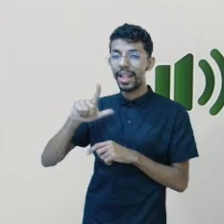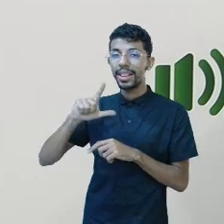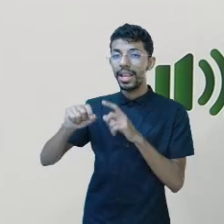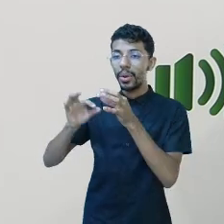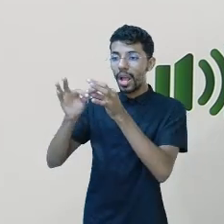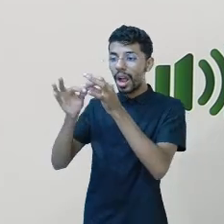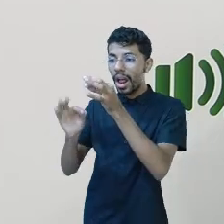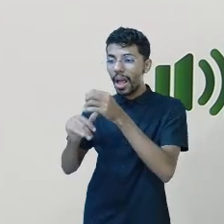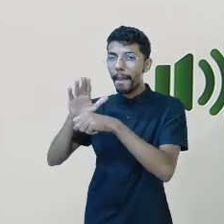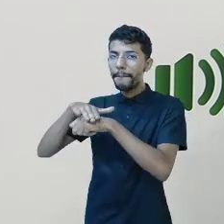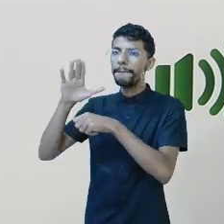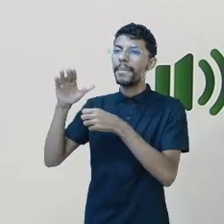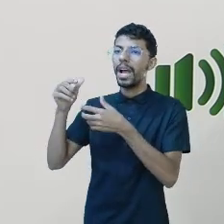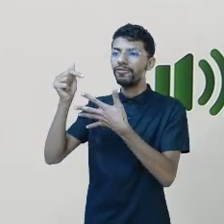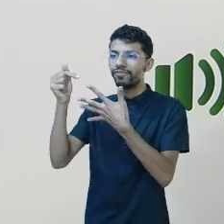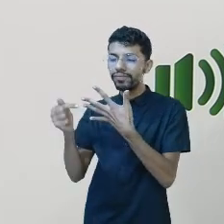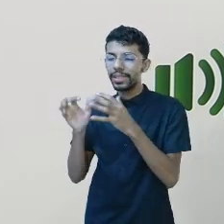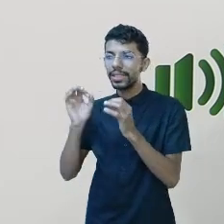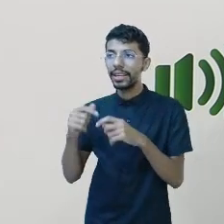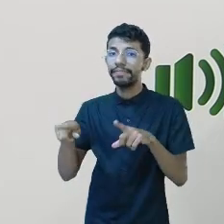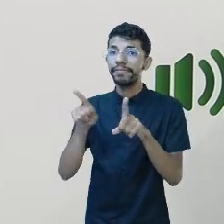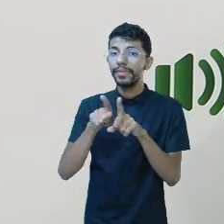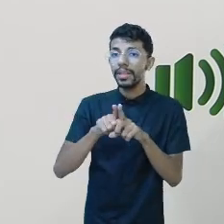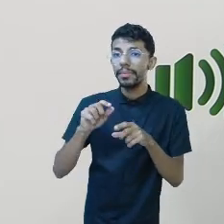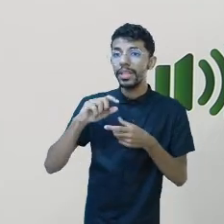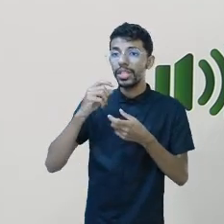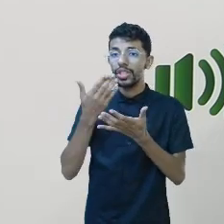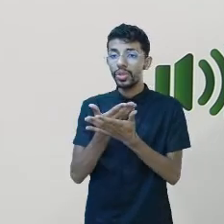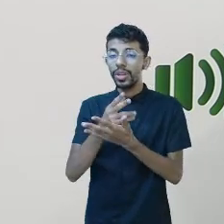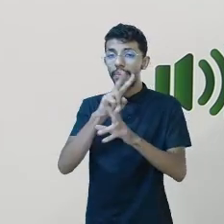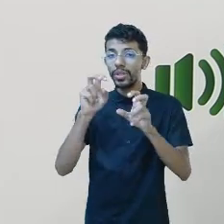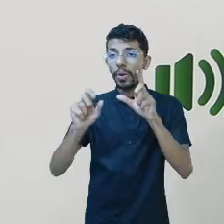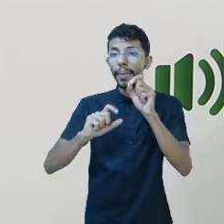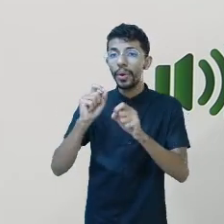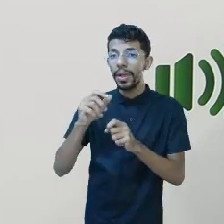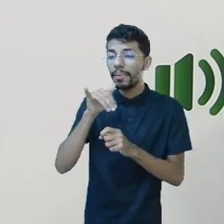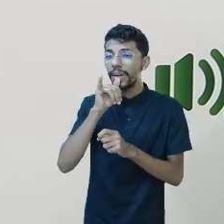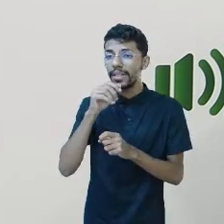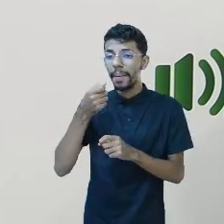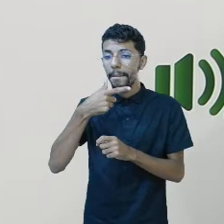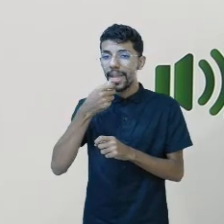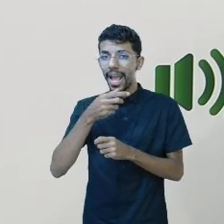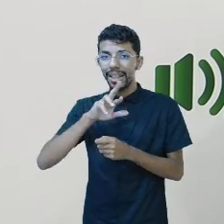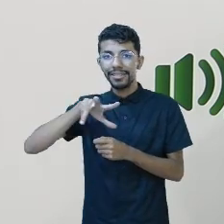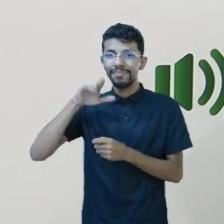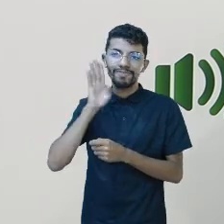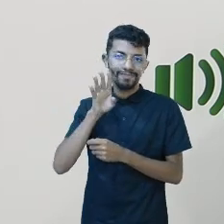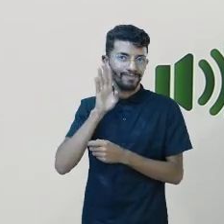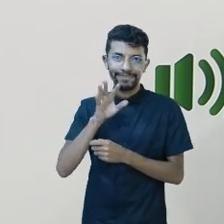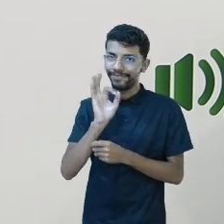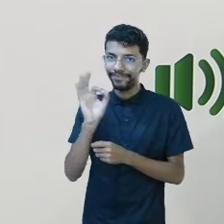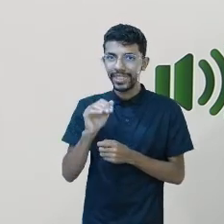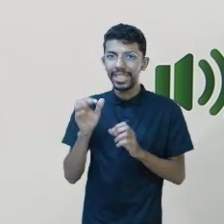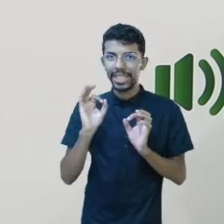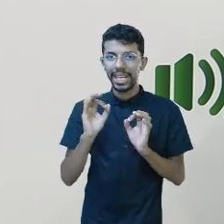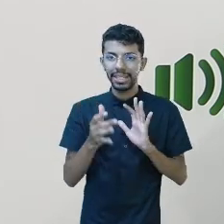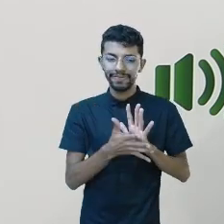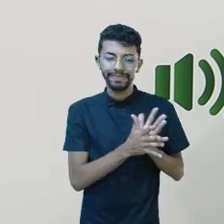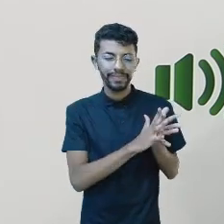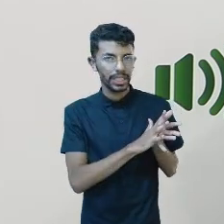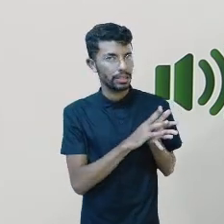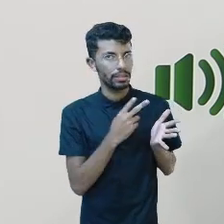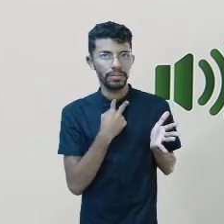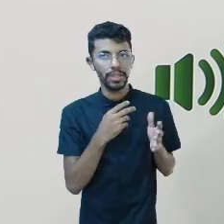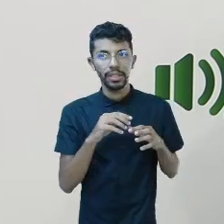aquelas piadas que não são tão legais, que depreciam as pessoas e que eu sei que se você fazia não vai mais fazer e que se você